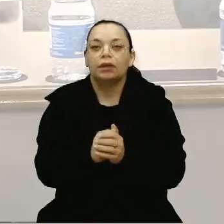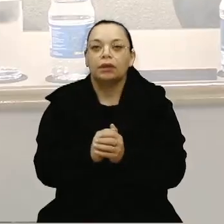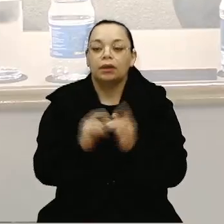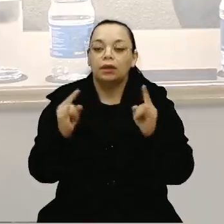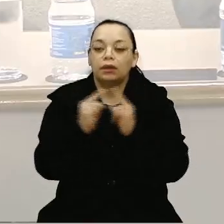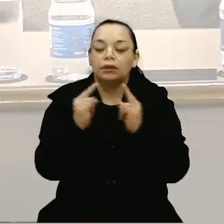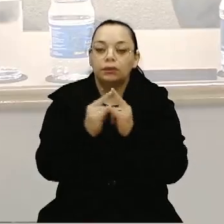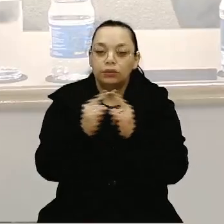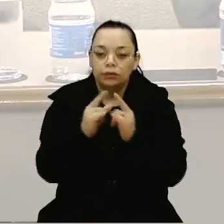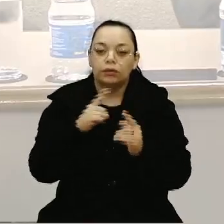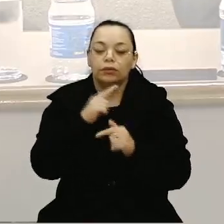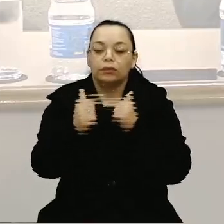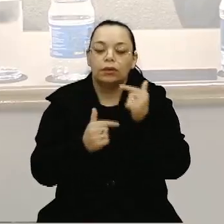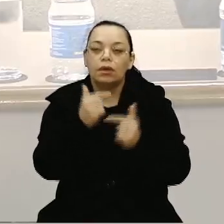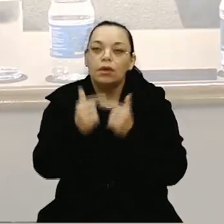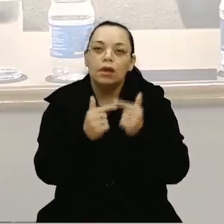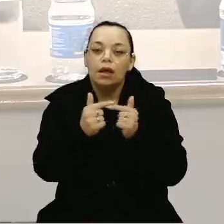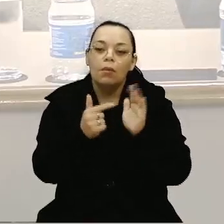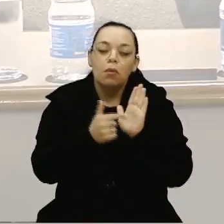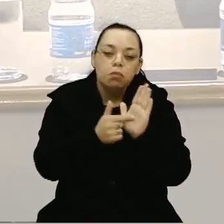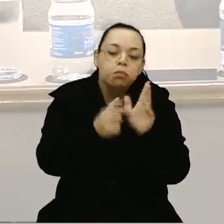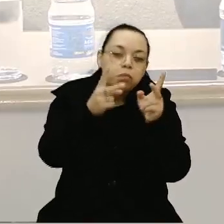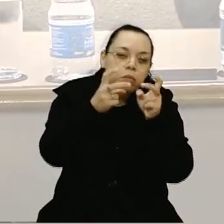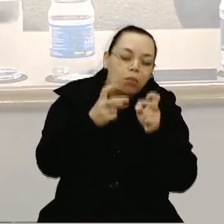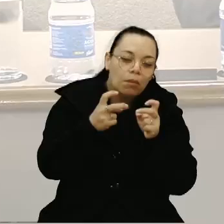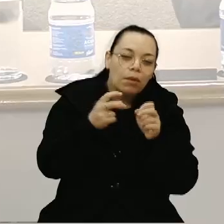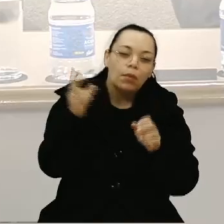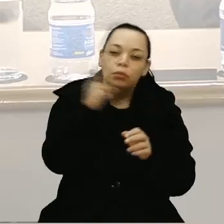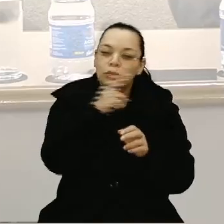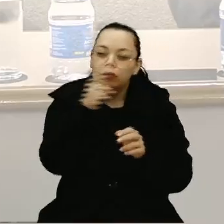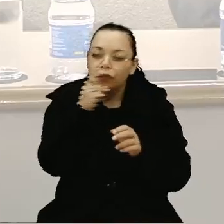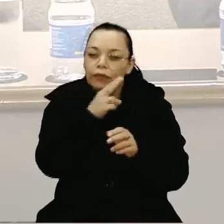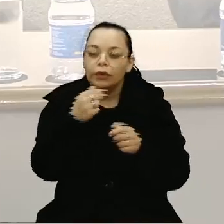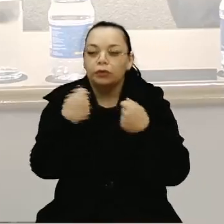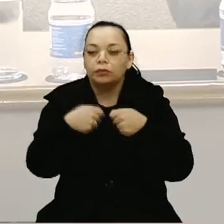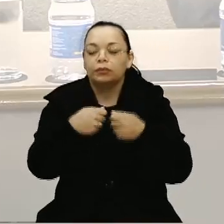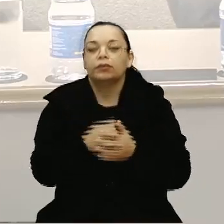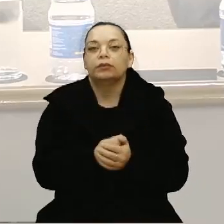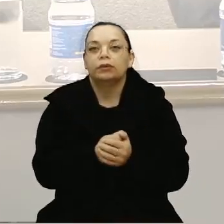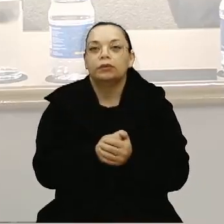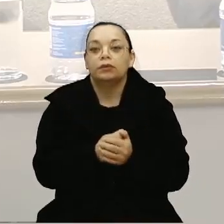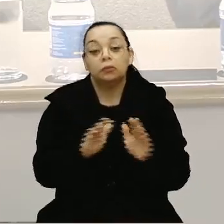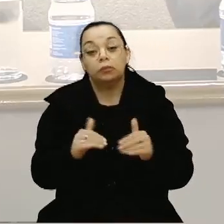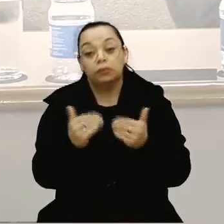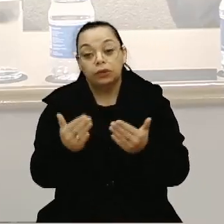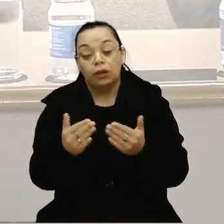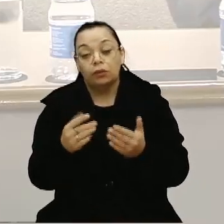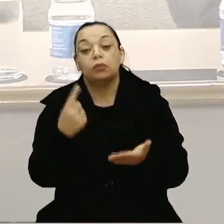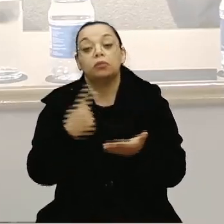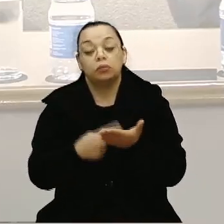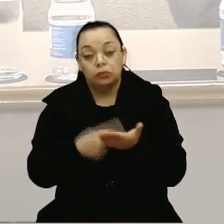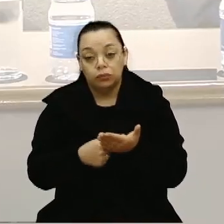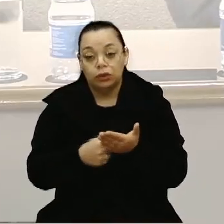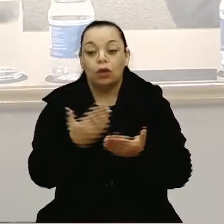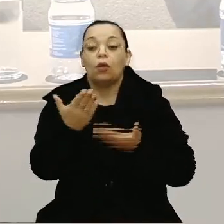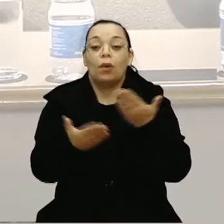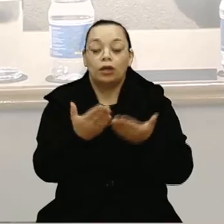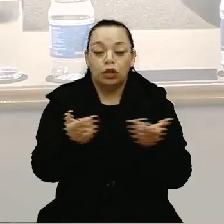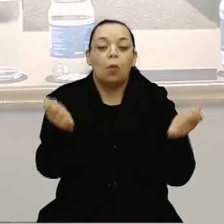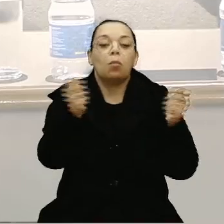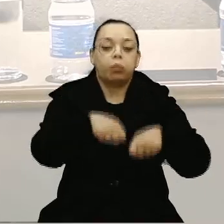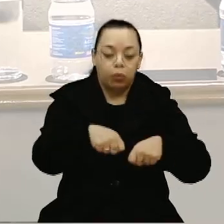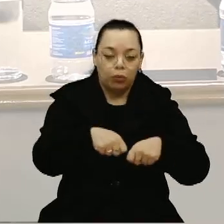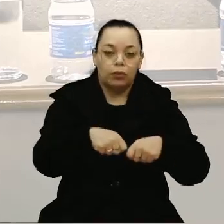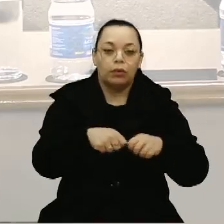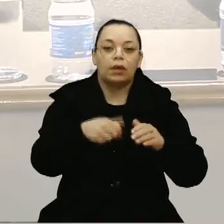segue com um trabalho de identificação das mais urgentes carências. Por fim, afirma que o atendimento é efetivo a partir